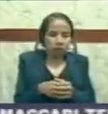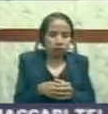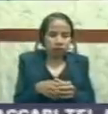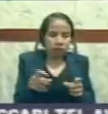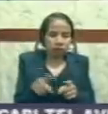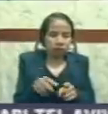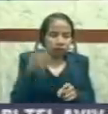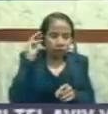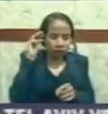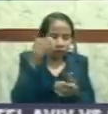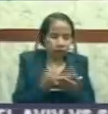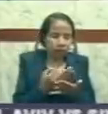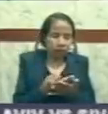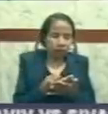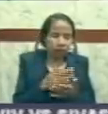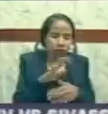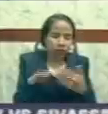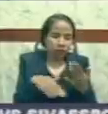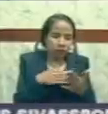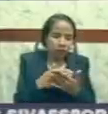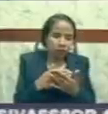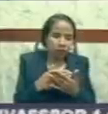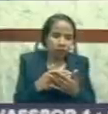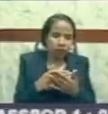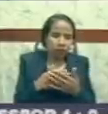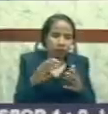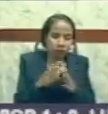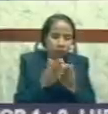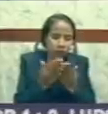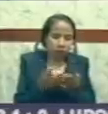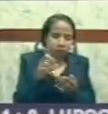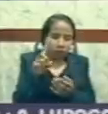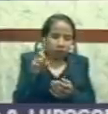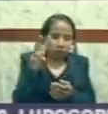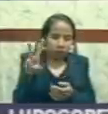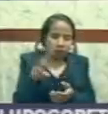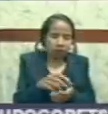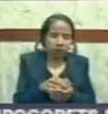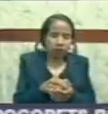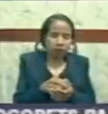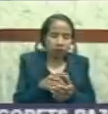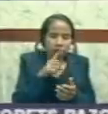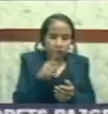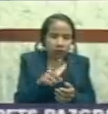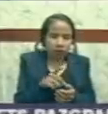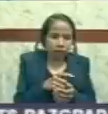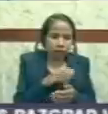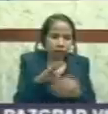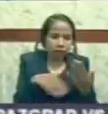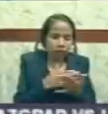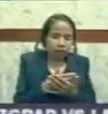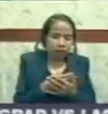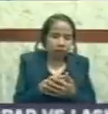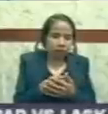Hansa senhor ministro de finanças colia katak botu tudo e tinha prevê na outra livro 1-2 e nebane feito neba.